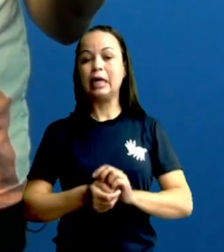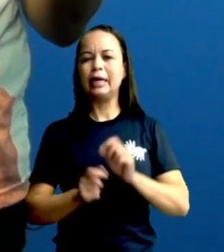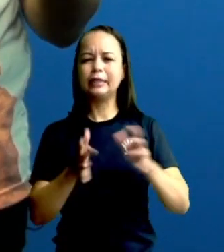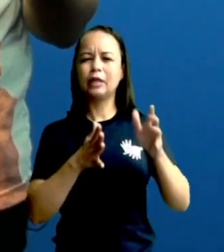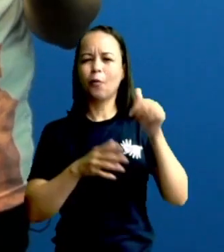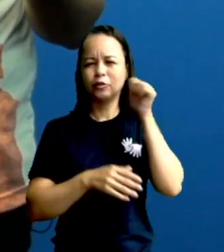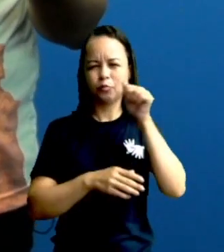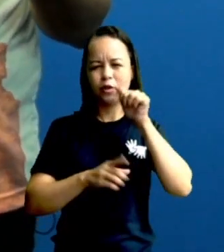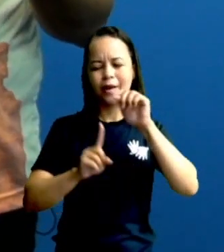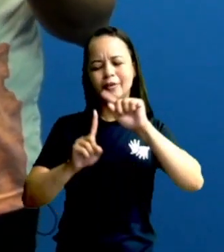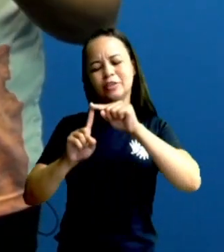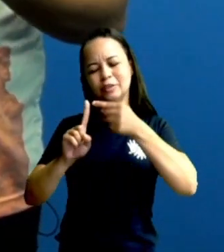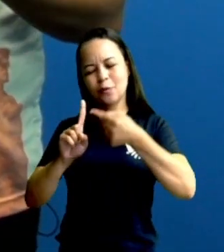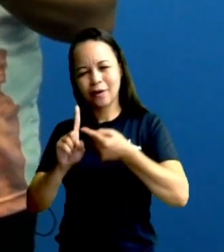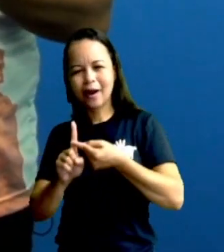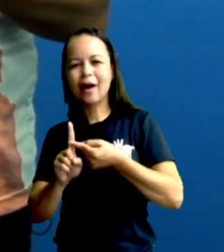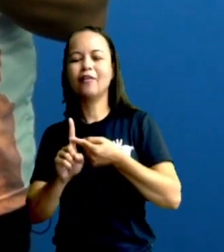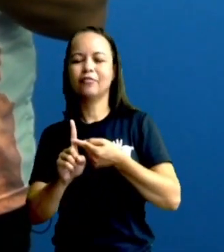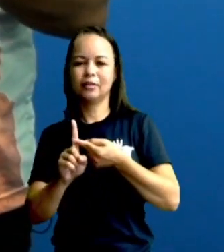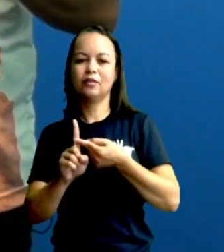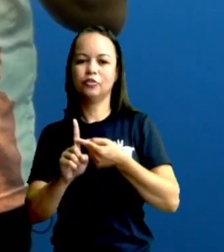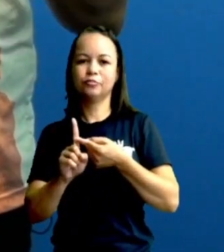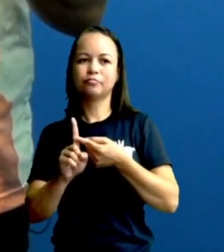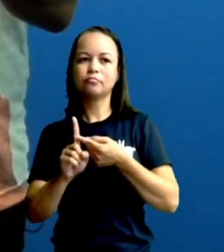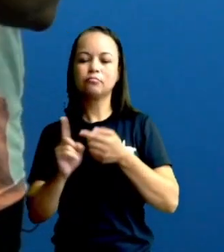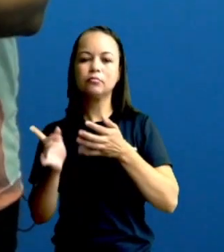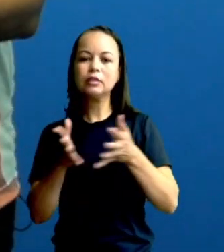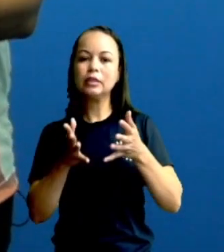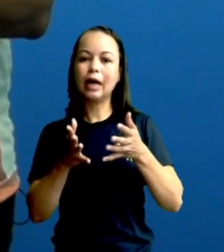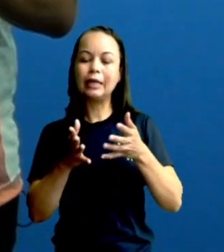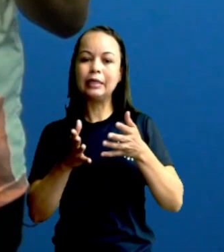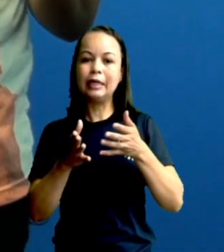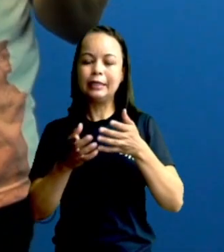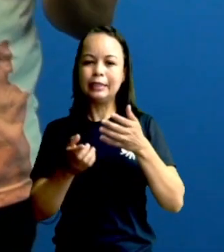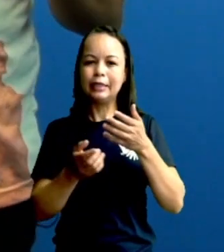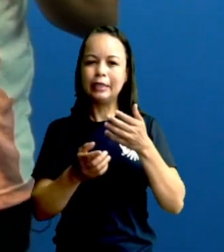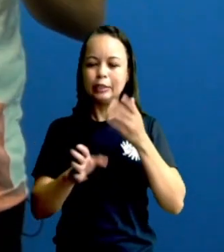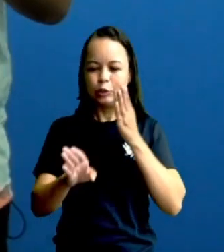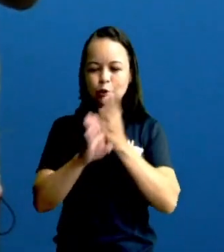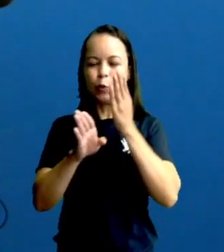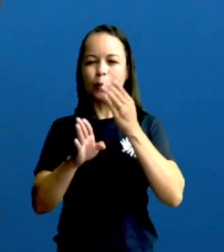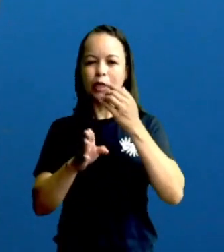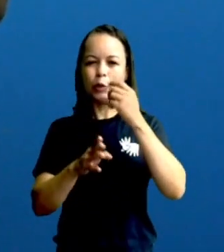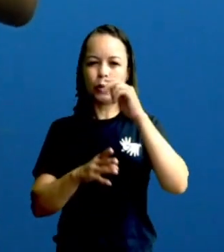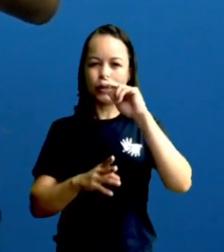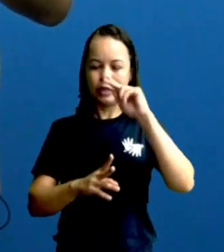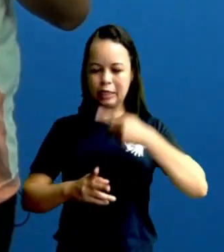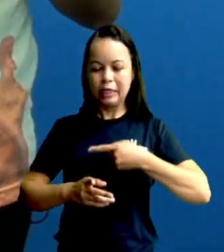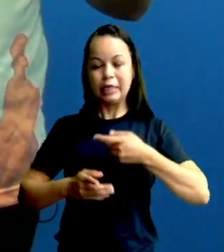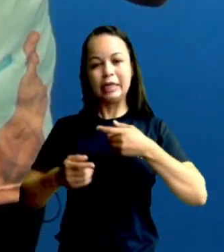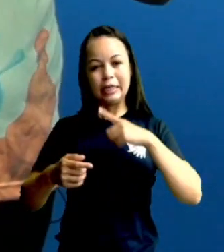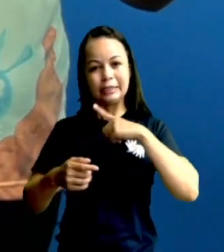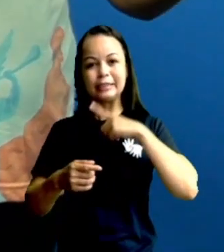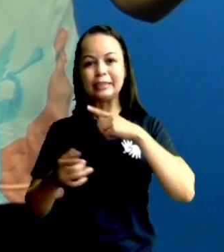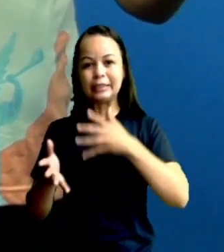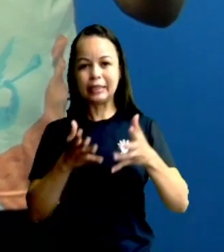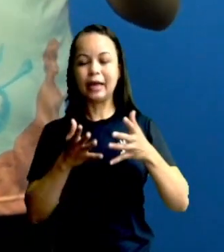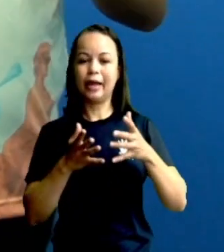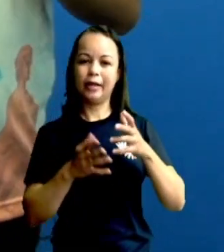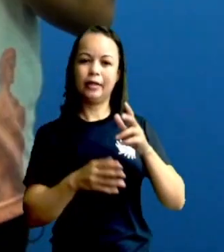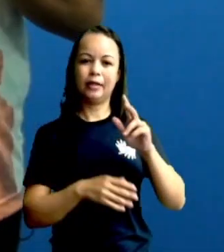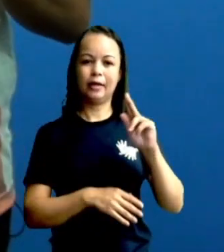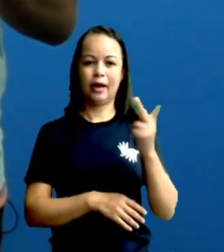gestantes, mulheres, que ao descobrirem, por exemplo, que tem o HIV, que são soro